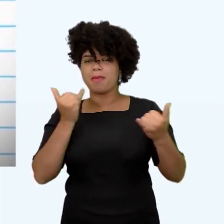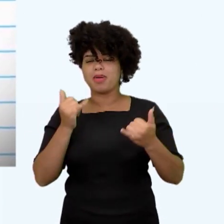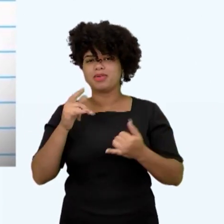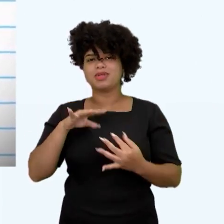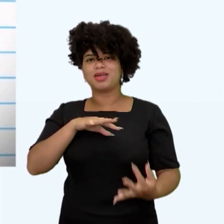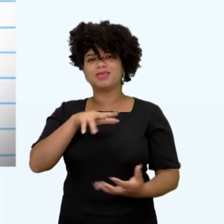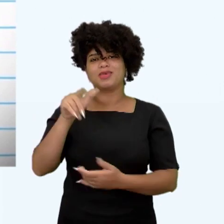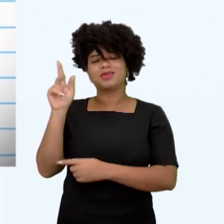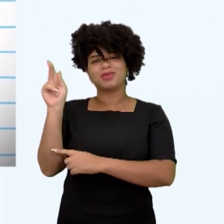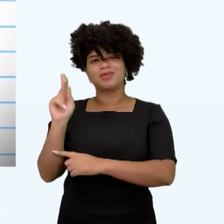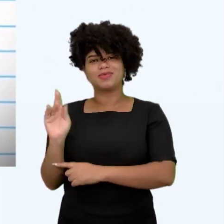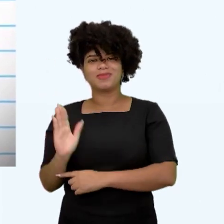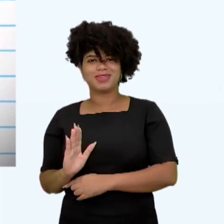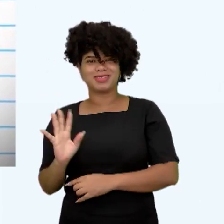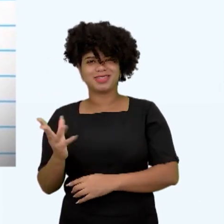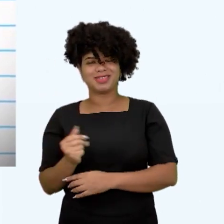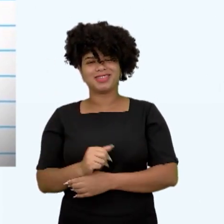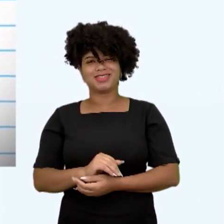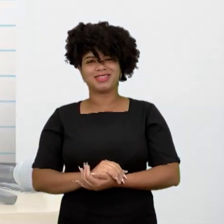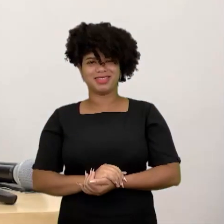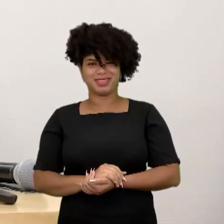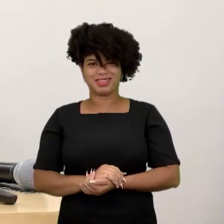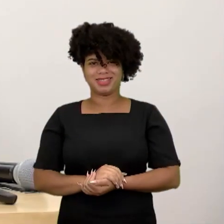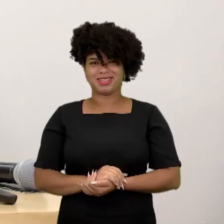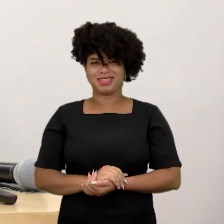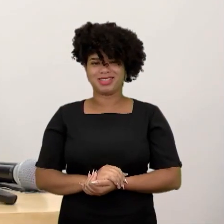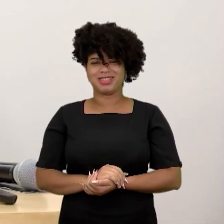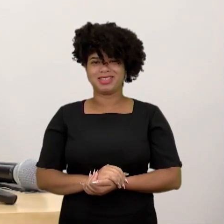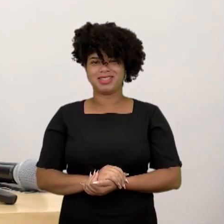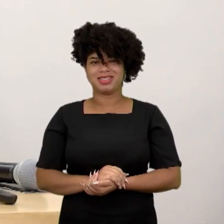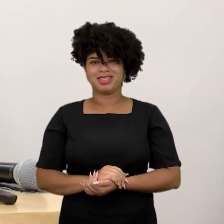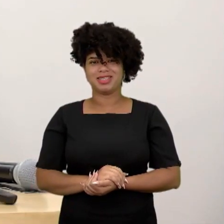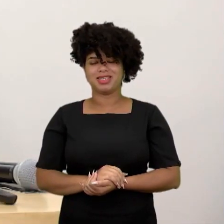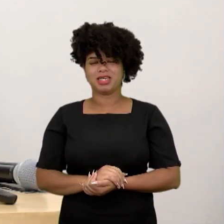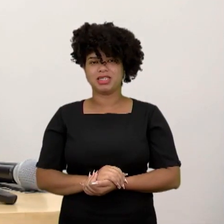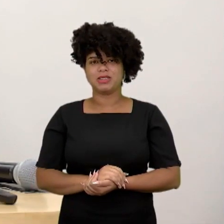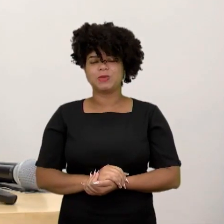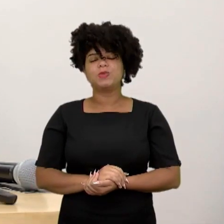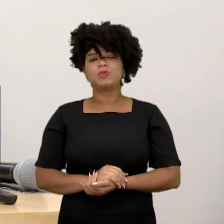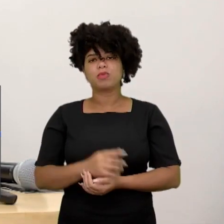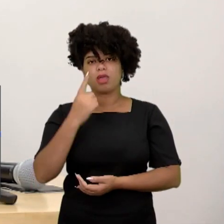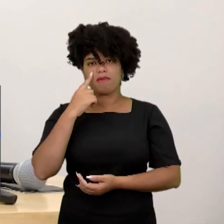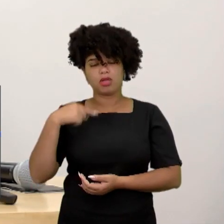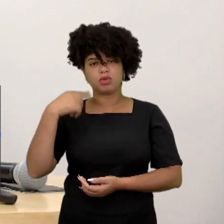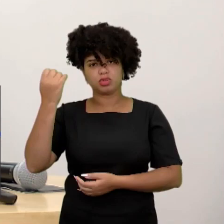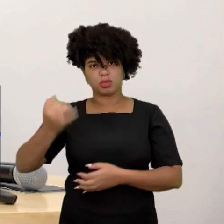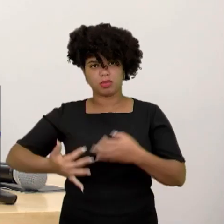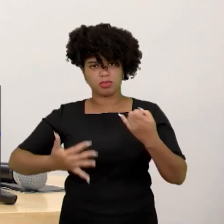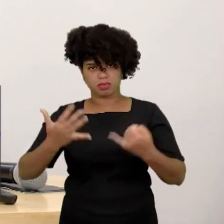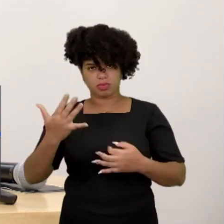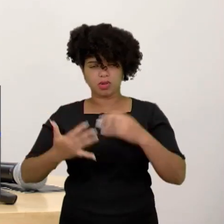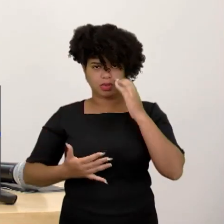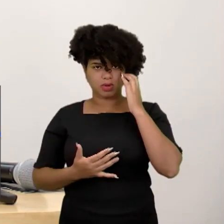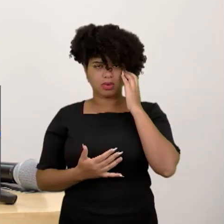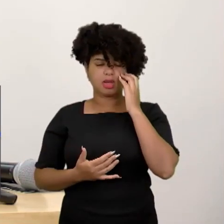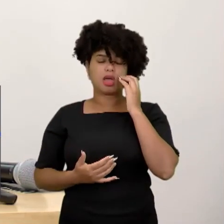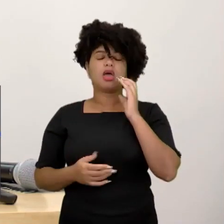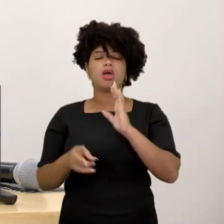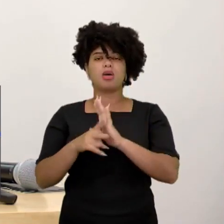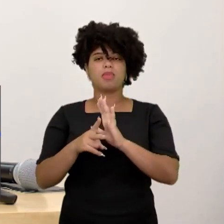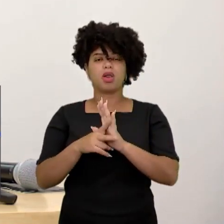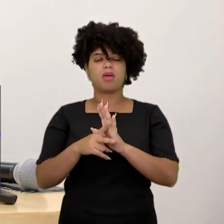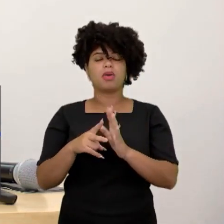pelo país. Até a próxima! É isso aí. Então, quando a gente fala de consumo, né, e